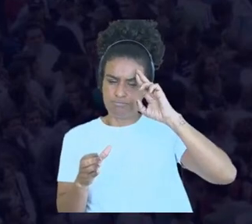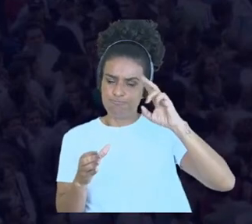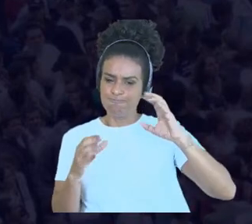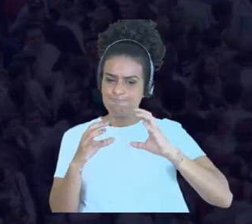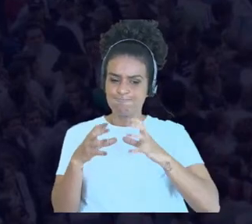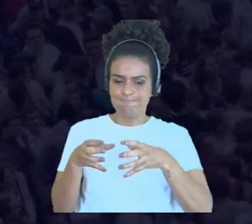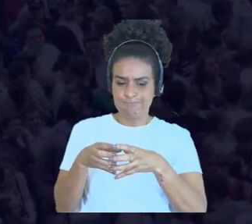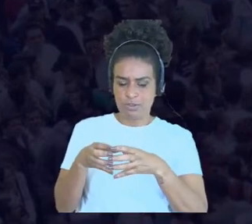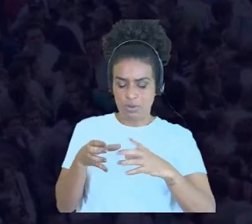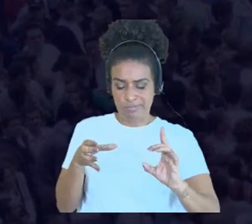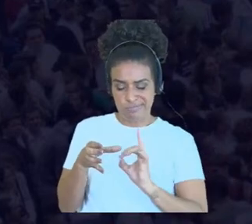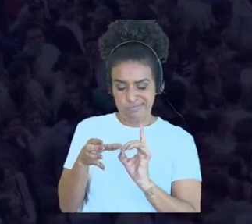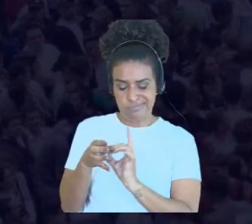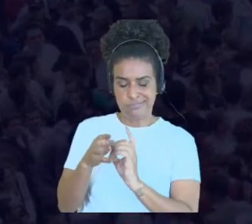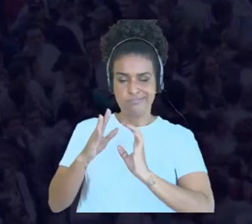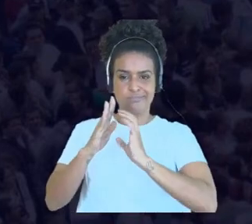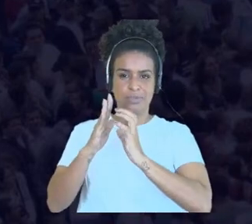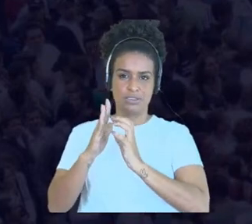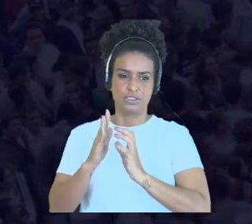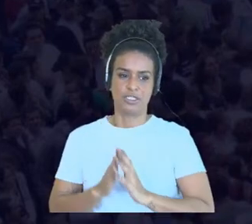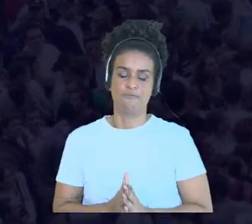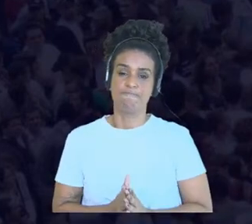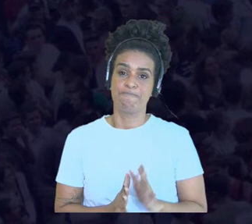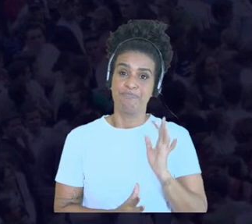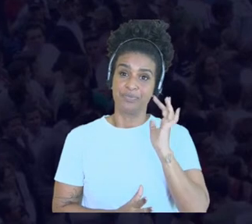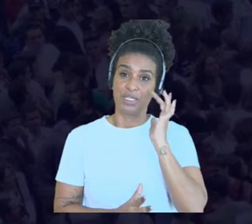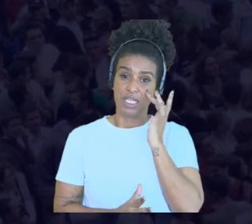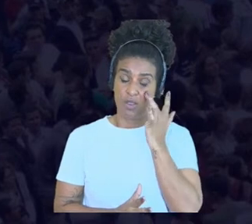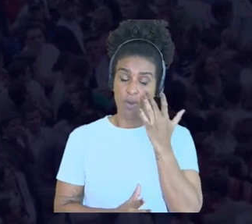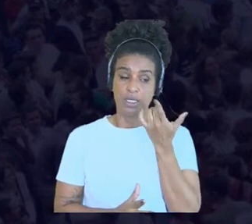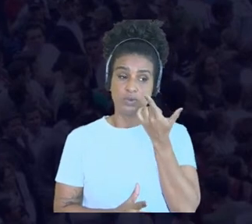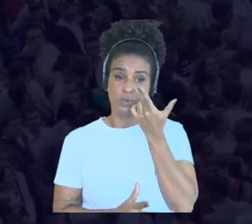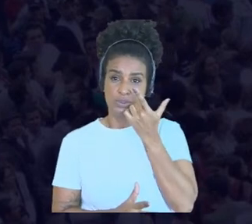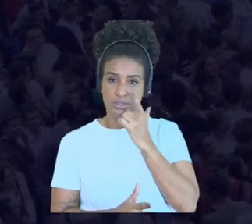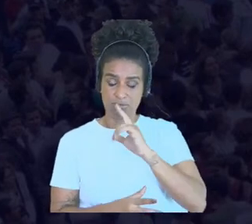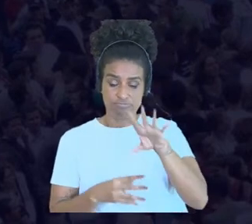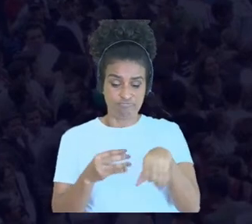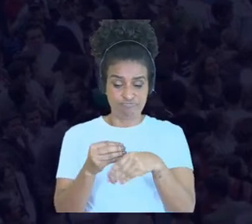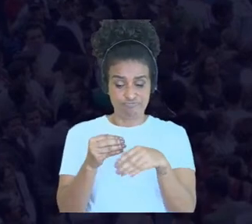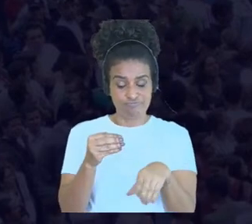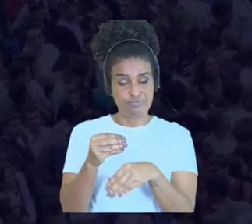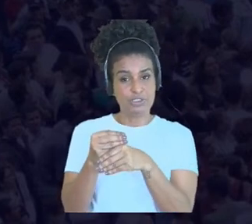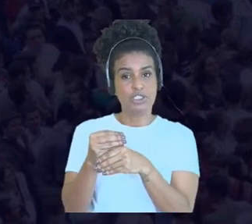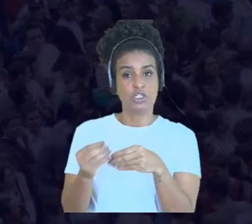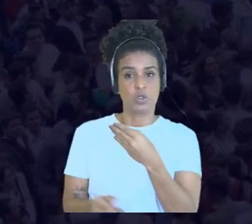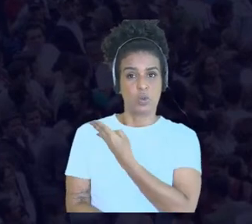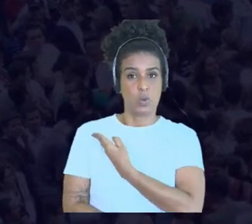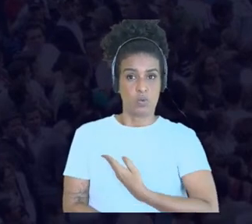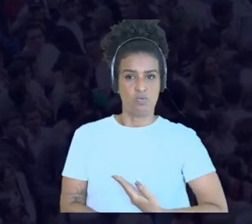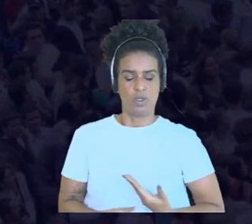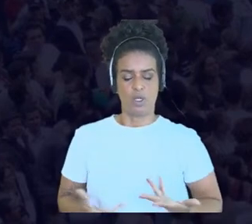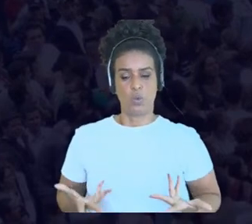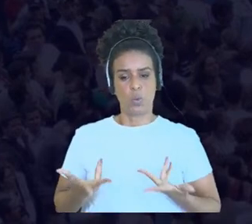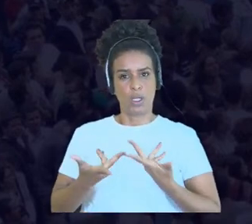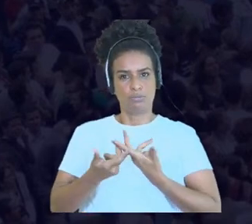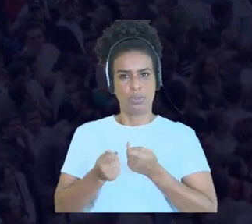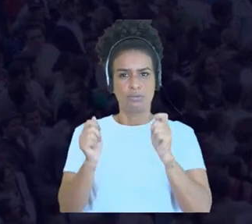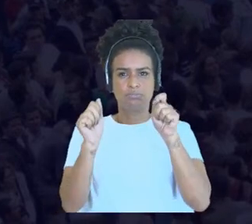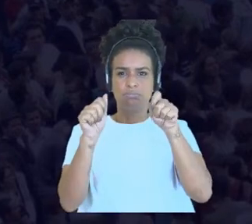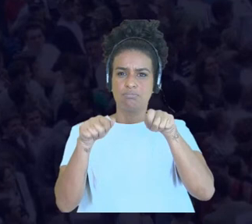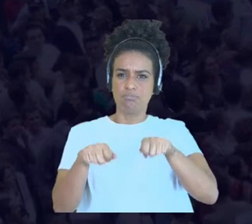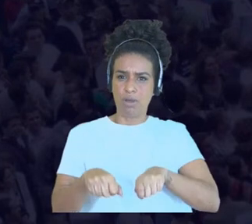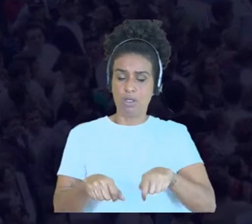parecida em agremiações partidárias. Acho que se a gente conseguir fazer isso, isso vai contribuir não só para a governabilidade, como também vai contribuir